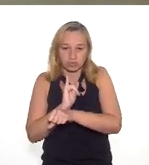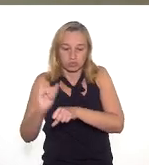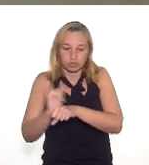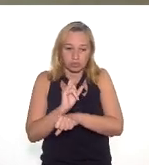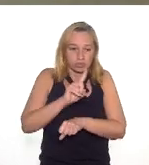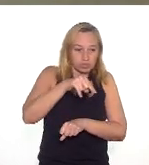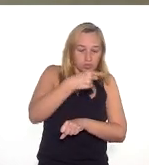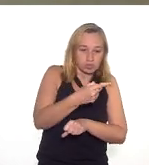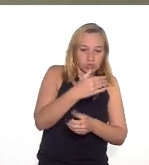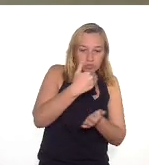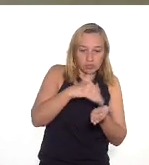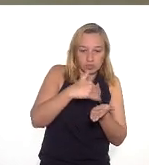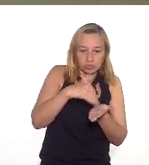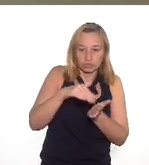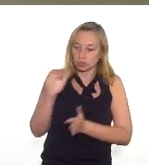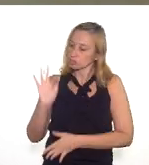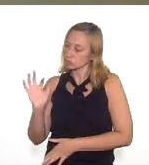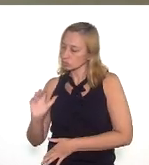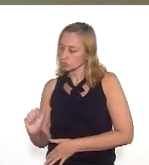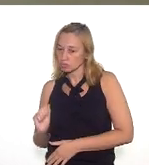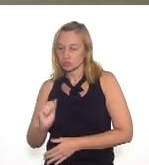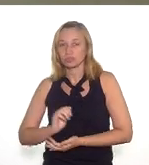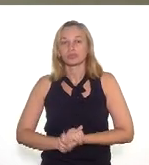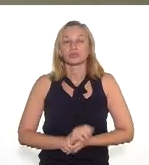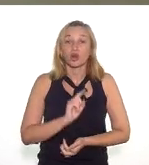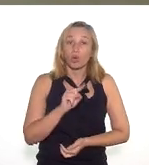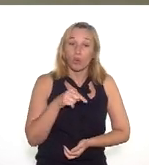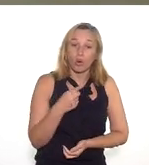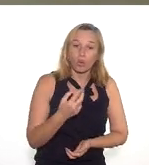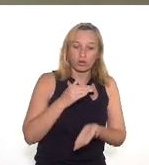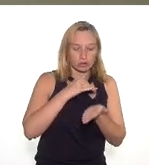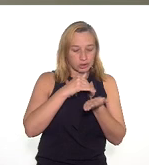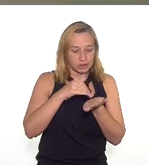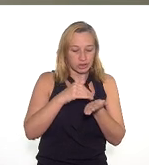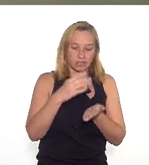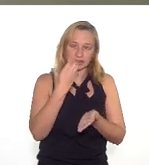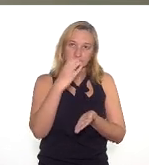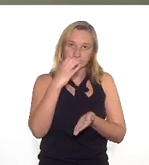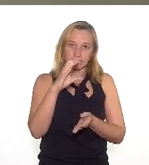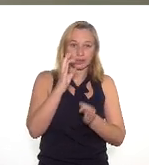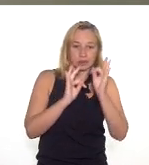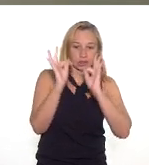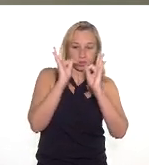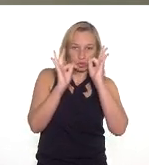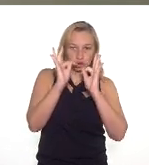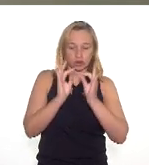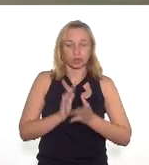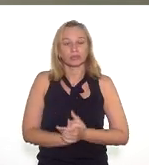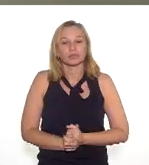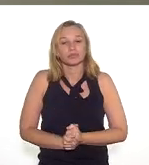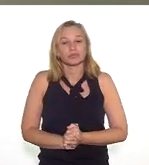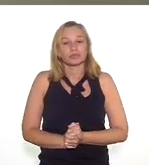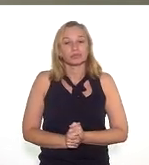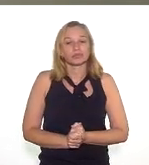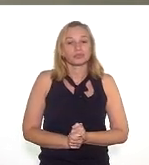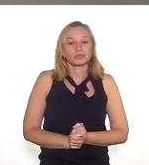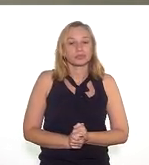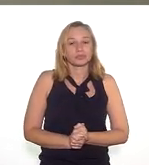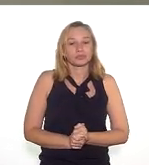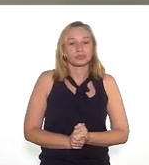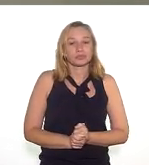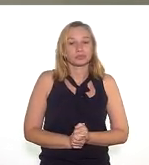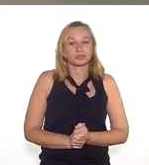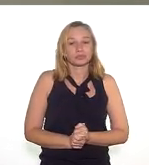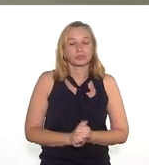do secretário de Fazenda, ou do secretário de Ciência e Tecnologia, demandaram à